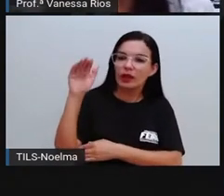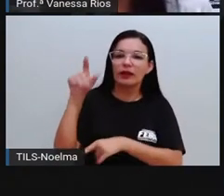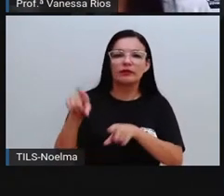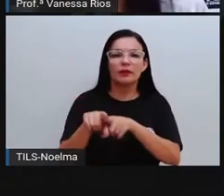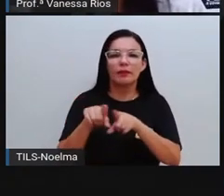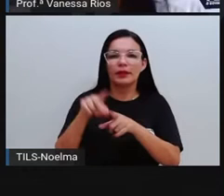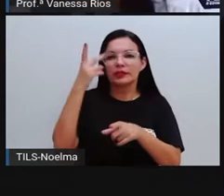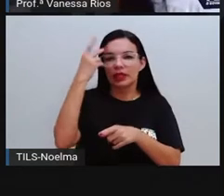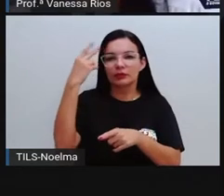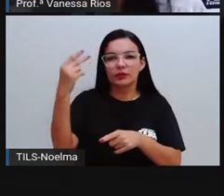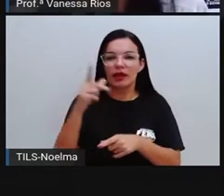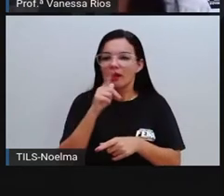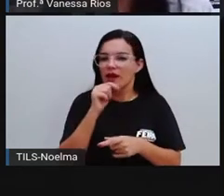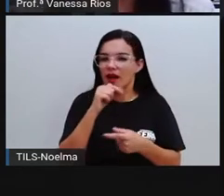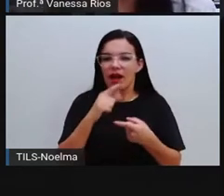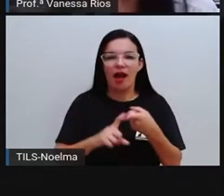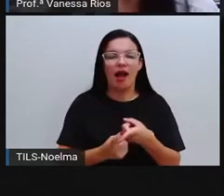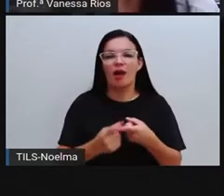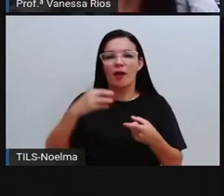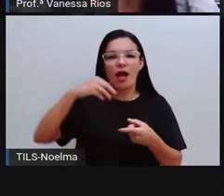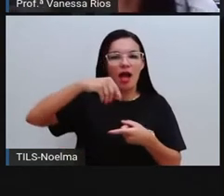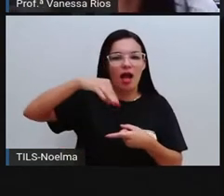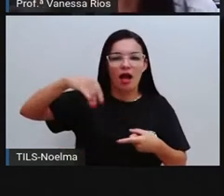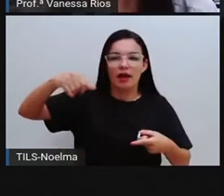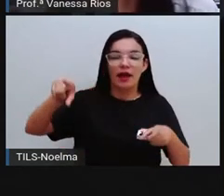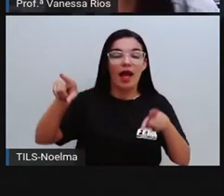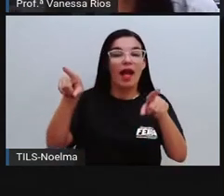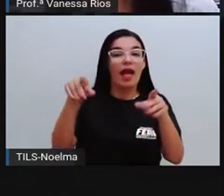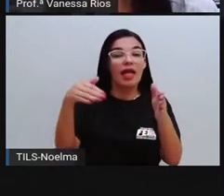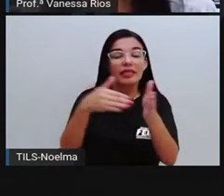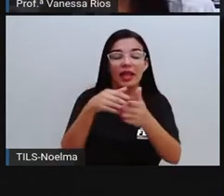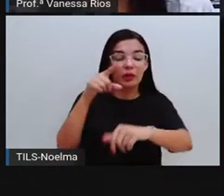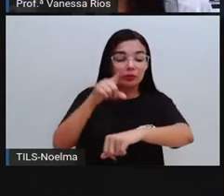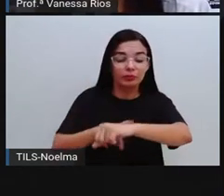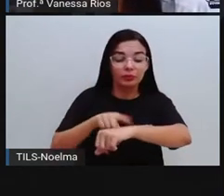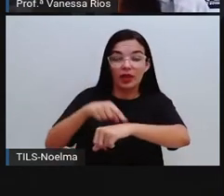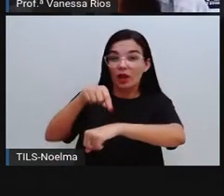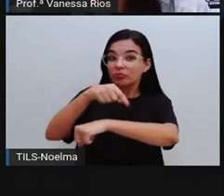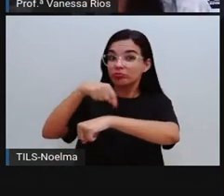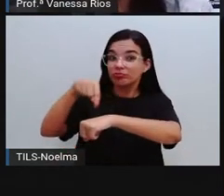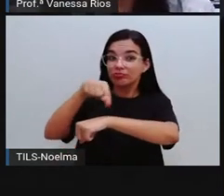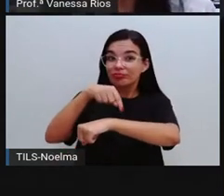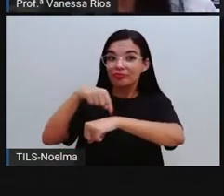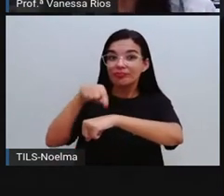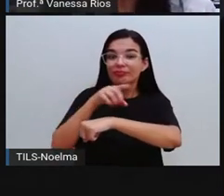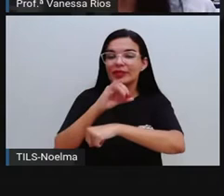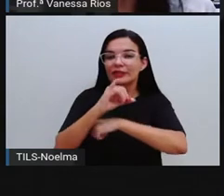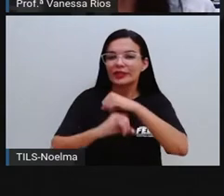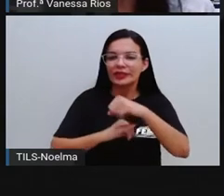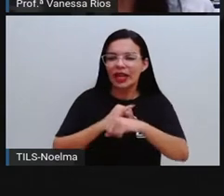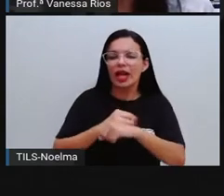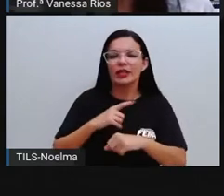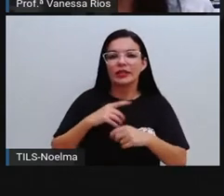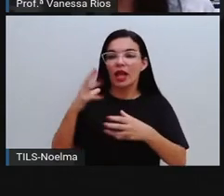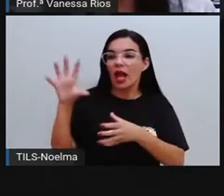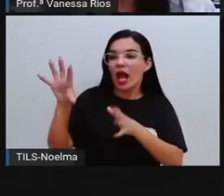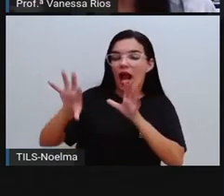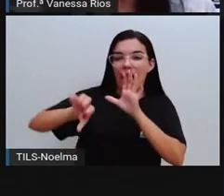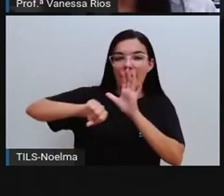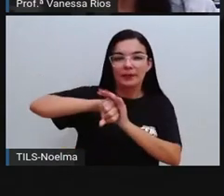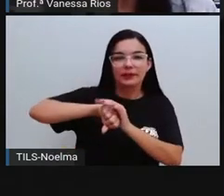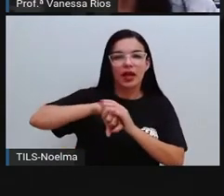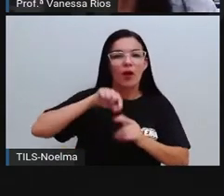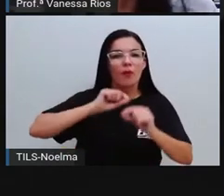utilizando água, areia, até chegar nos relógios aí digitais, e que conseguem captar as